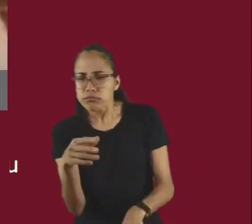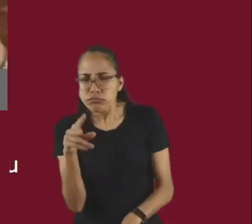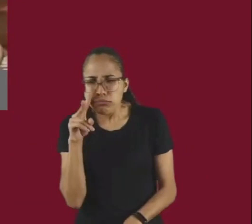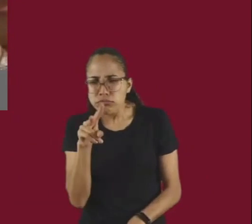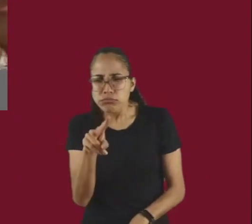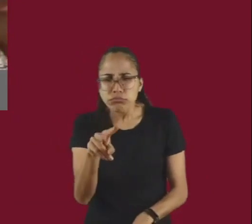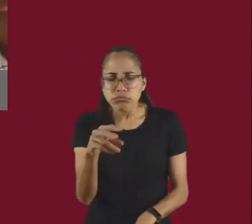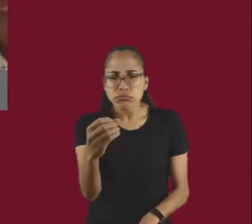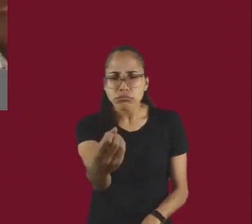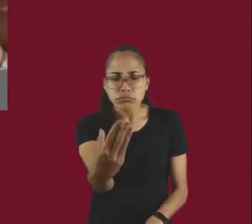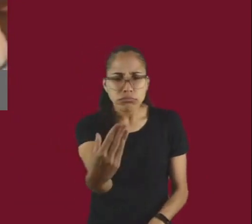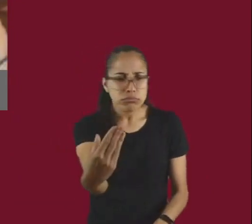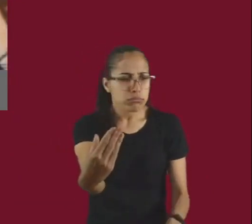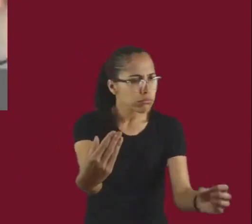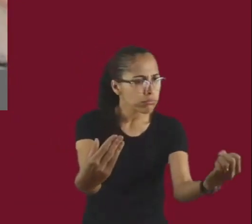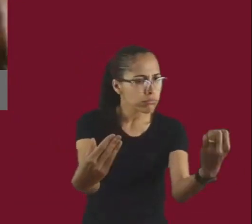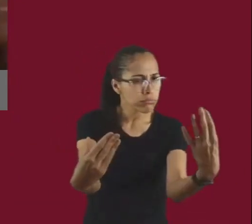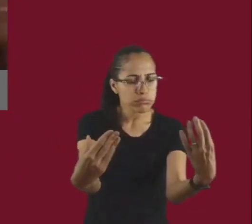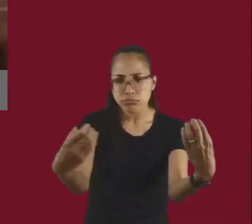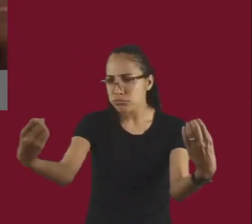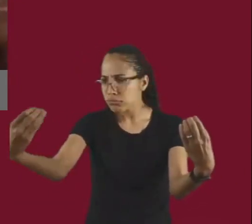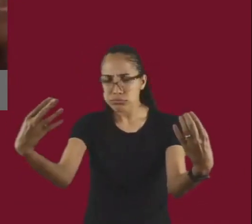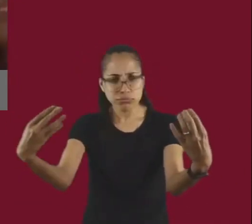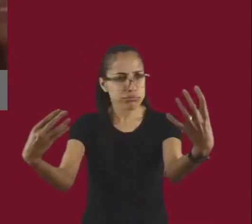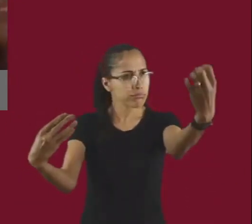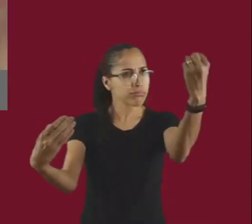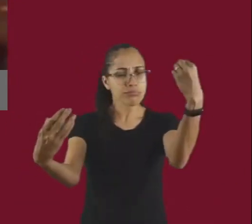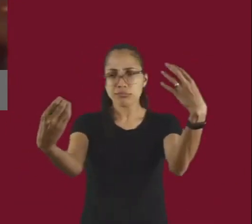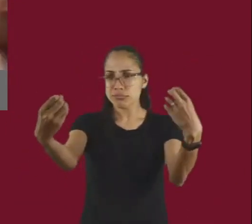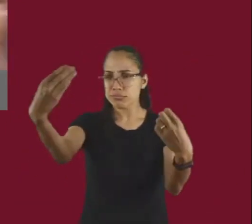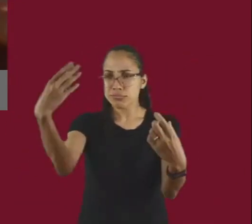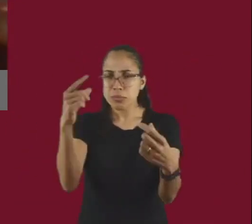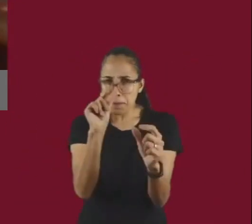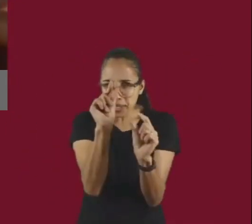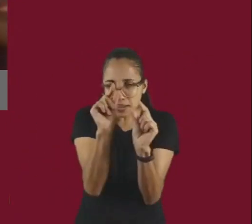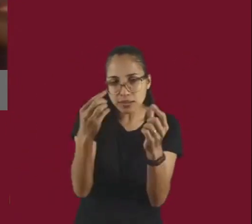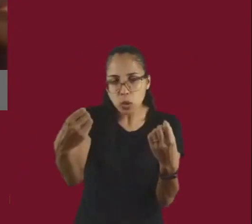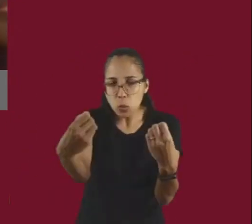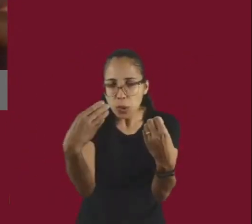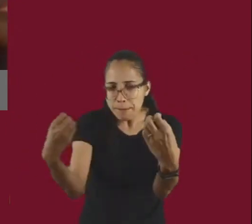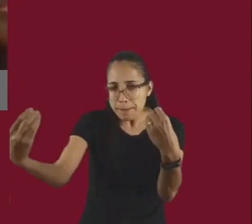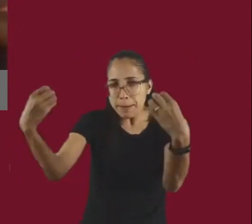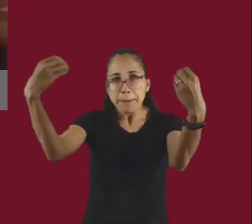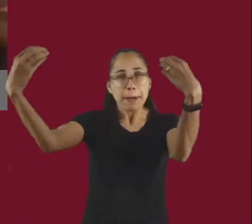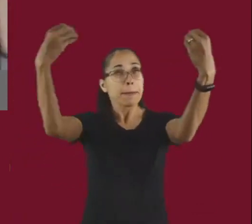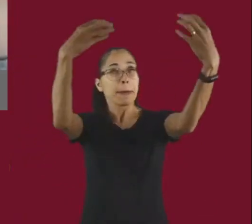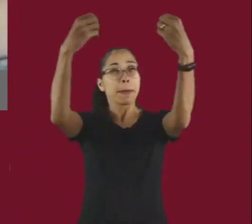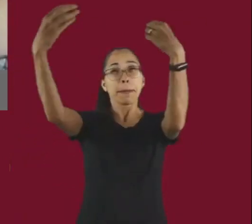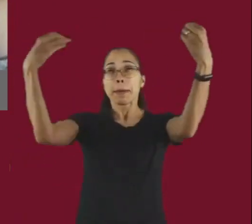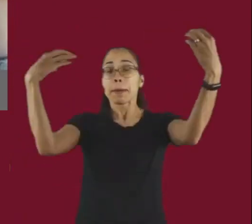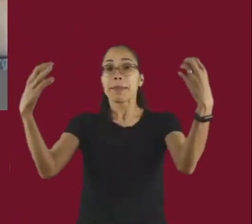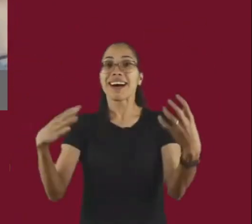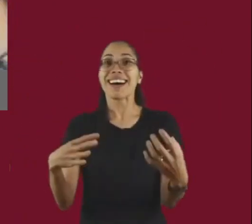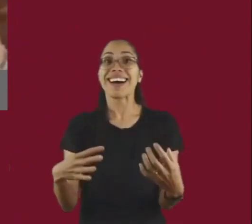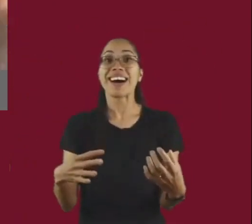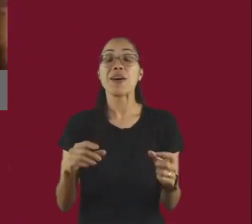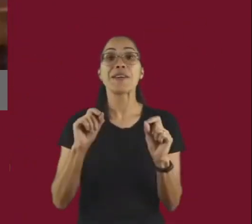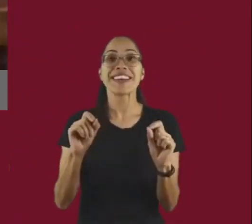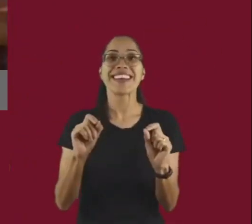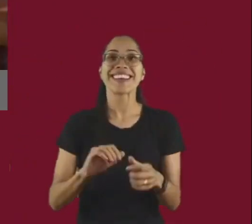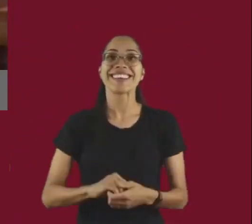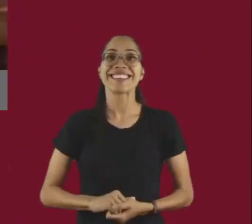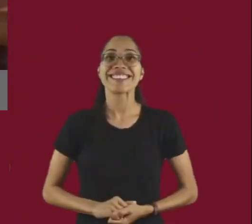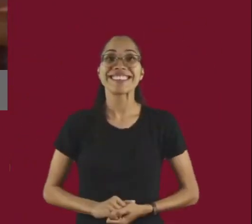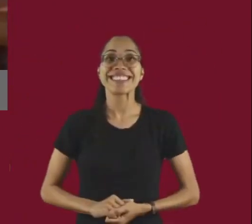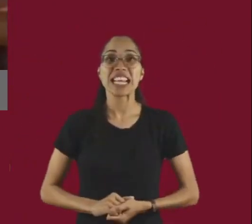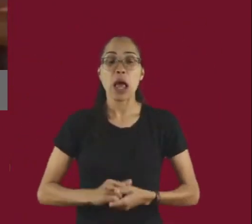luzinha. Outra luzinha, outra luzinha, outra luzinha, outra luzinha, outra luzinha, e um monte de luzinha, assim, era isso, era